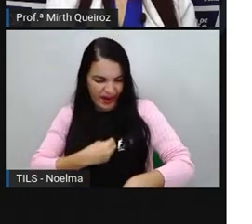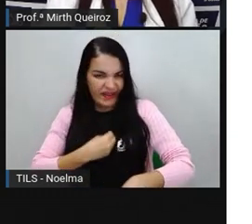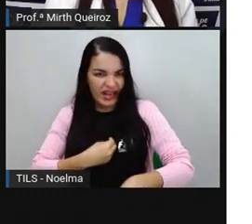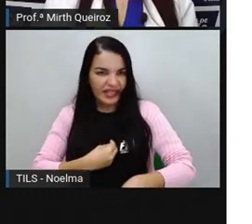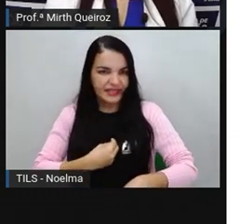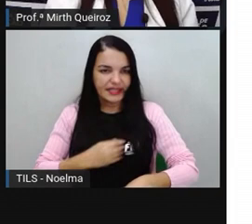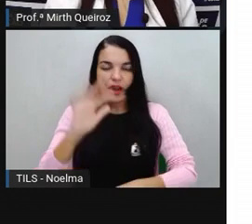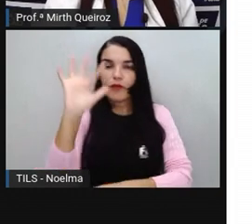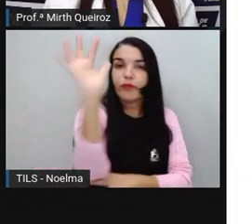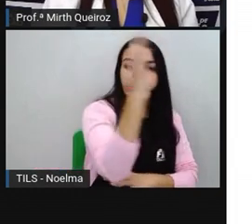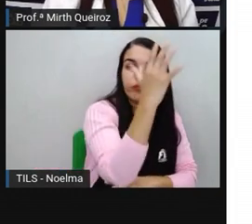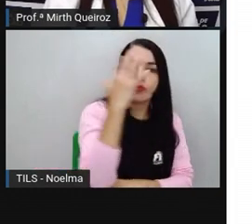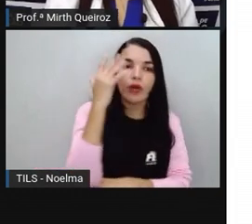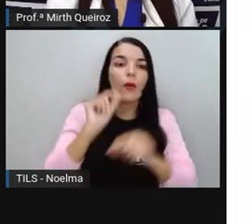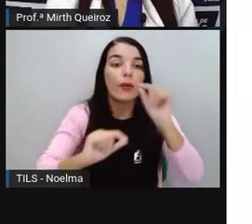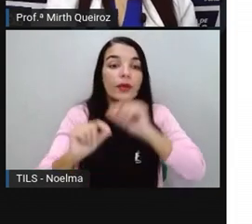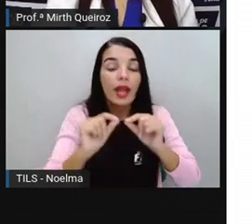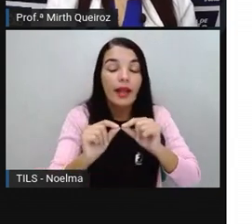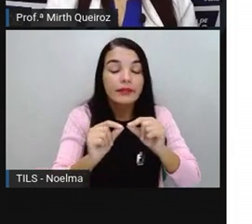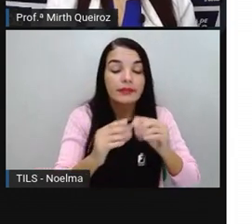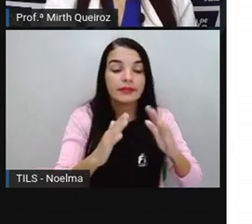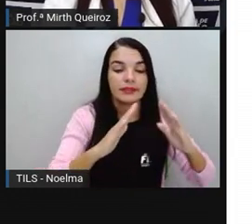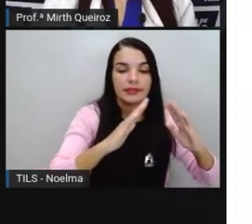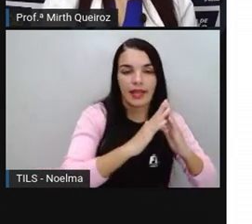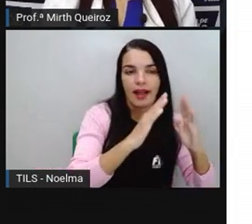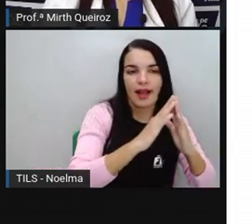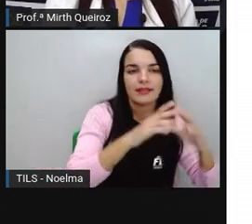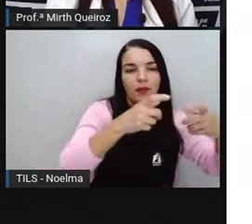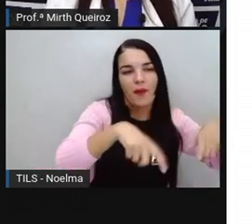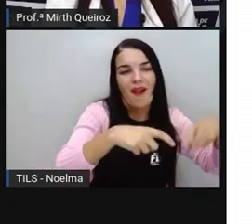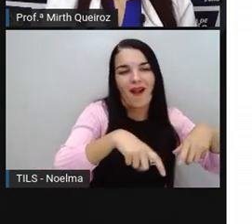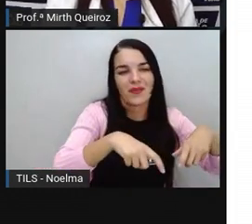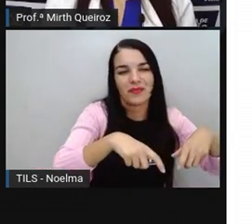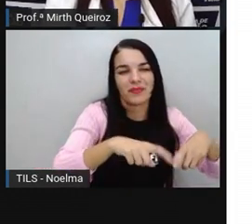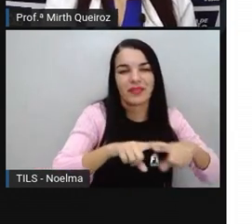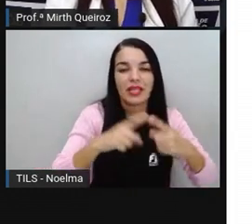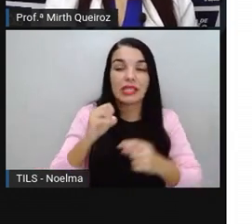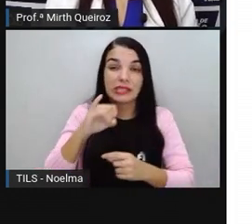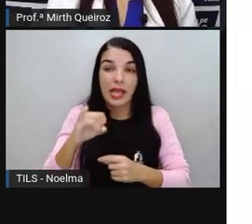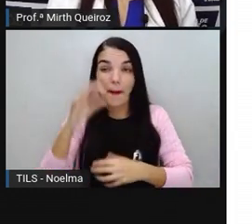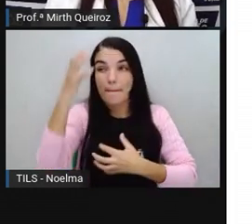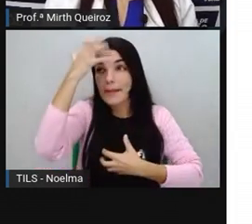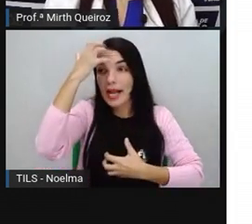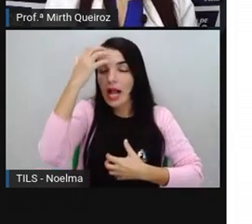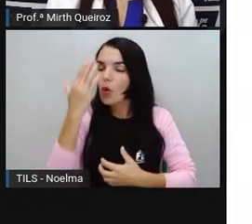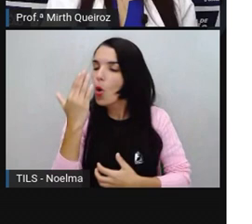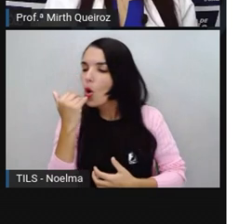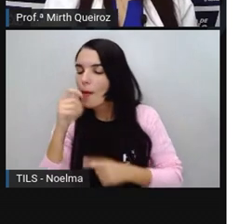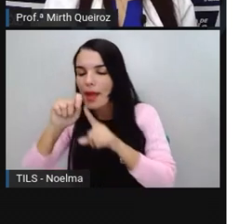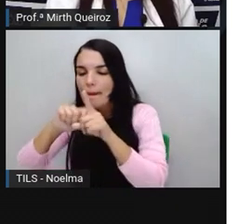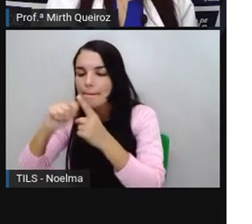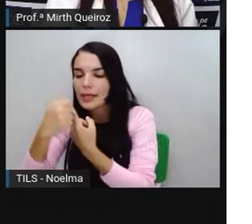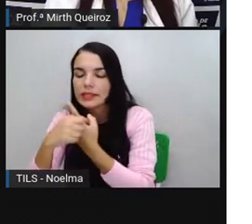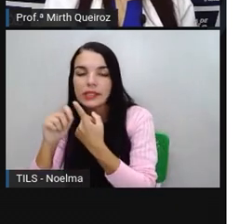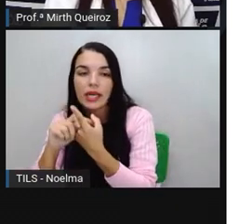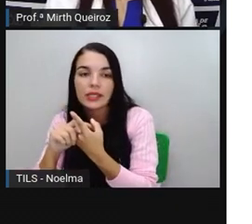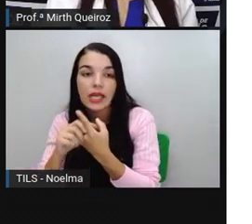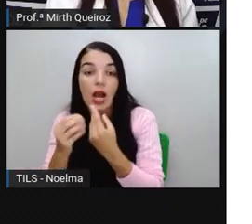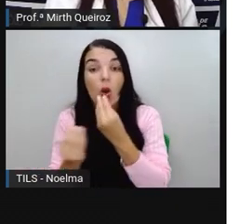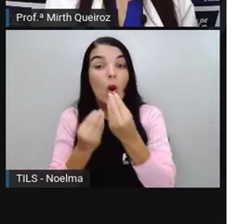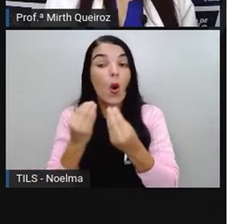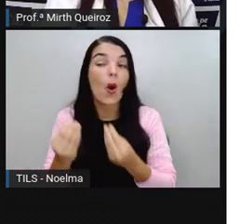habitat. Os macacos pulam de galho em galho, se alimentam de banana. Isso aí a gente já está falando sobre o modo de